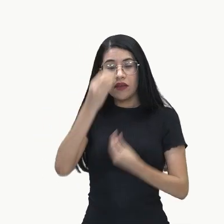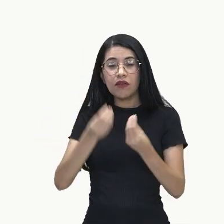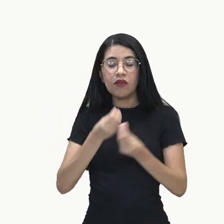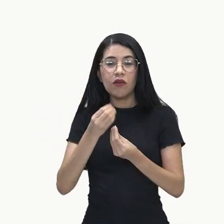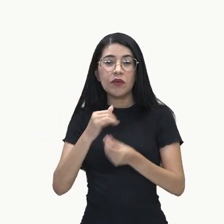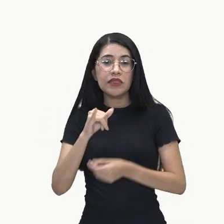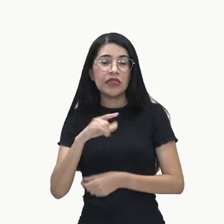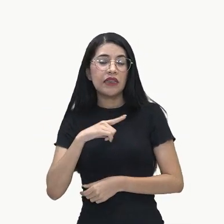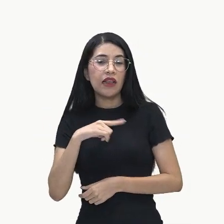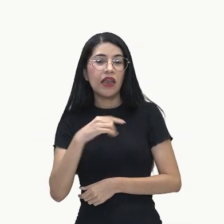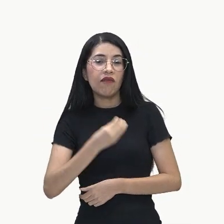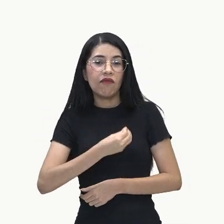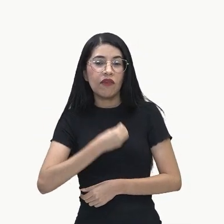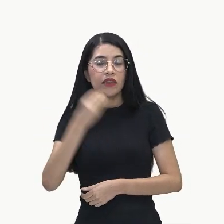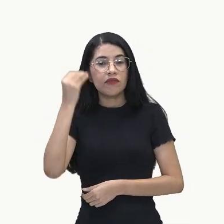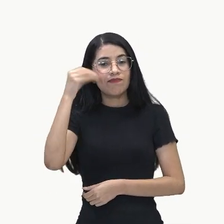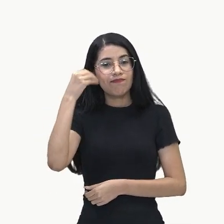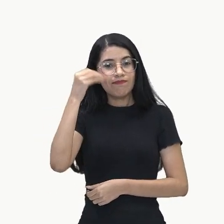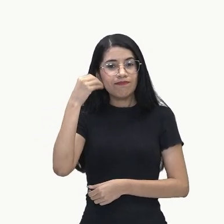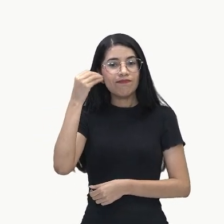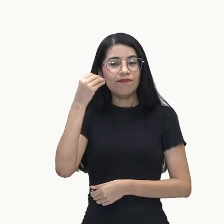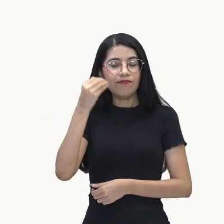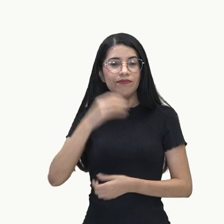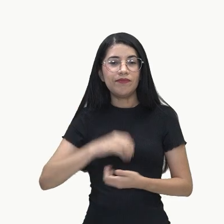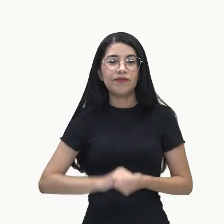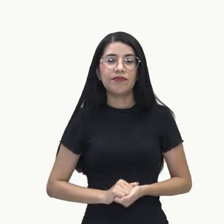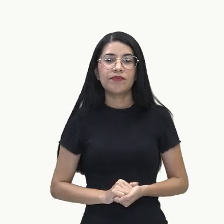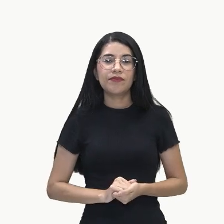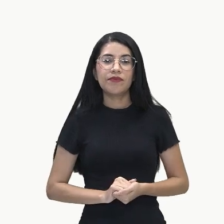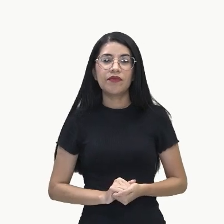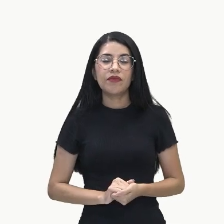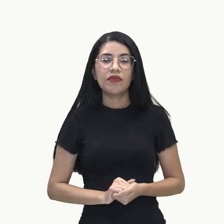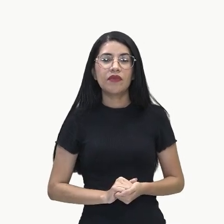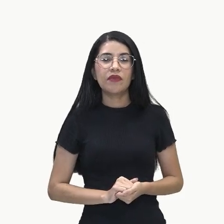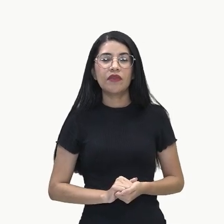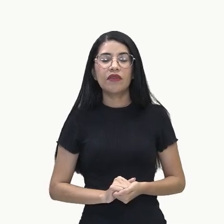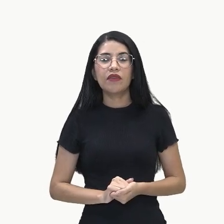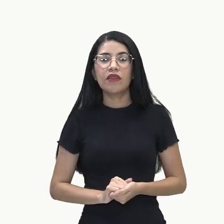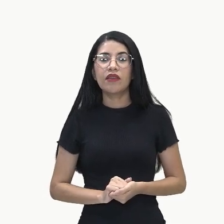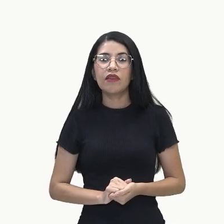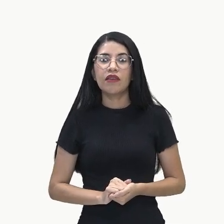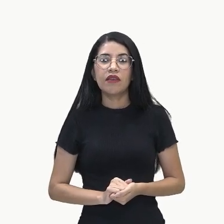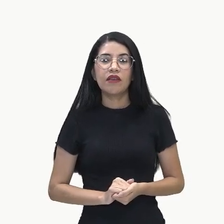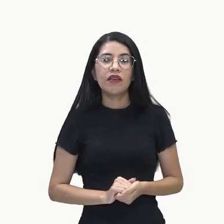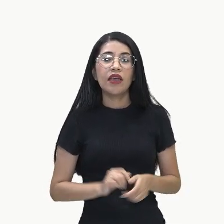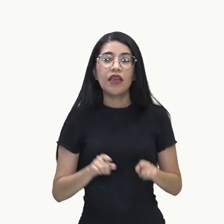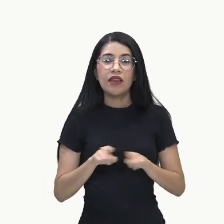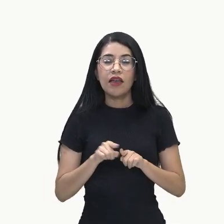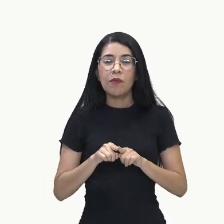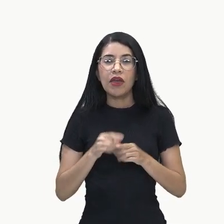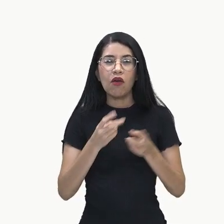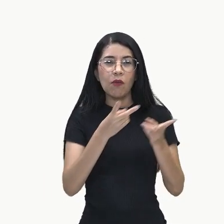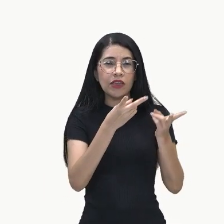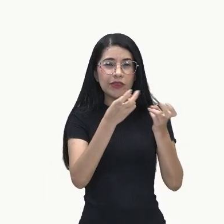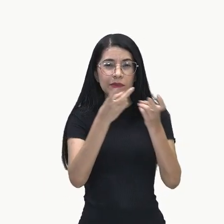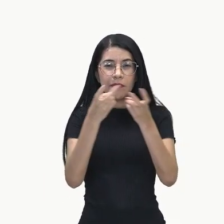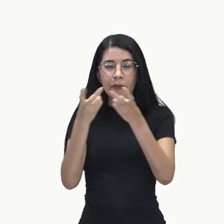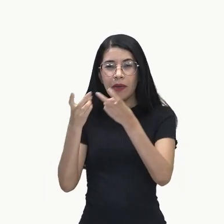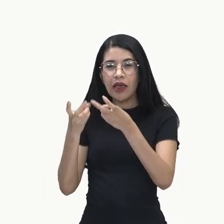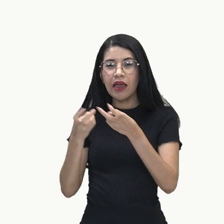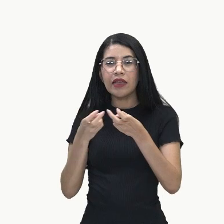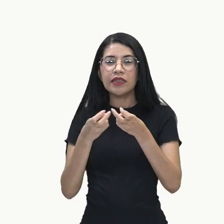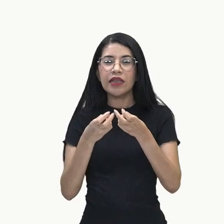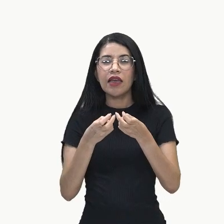da vivência. Por meio da vivência e por meio das apreensões de